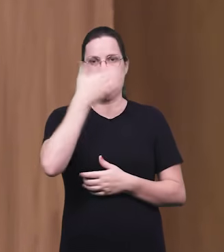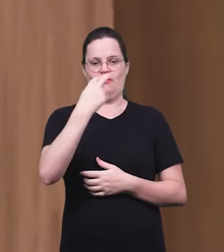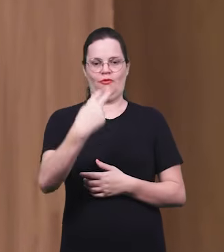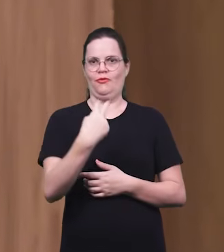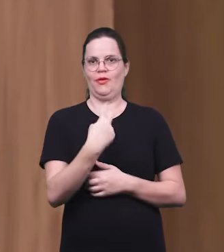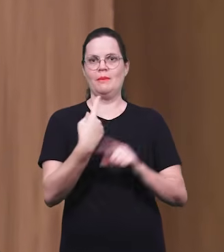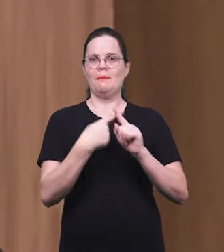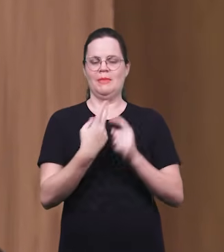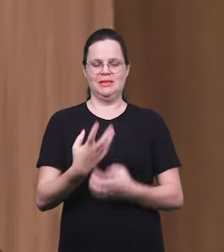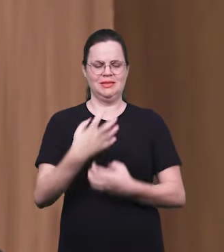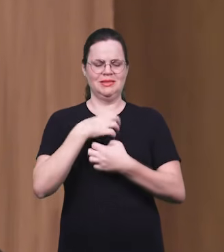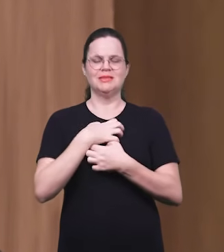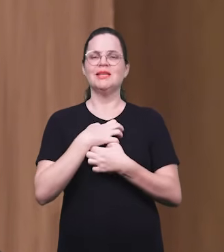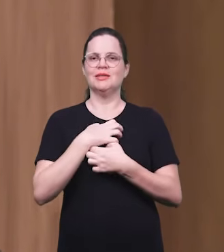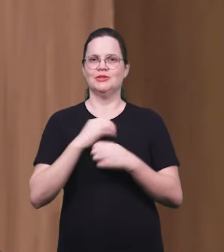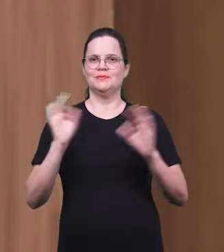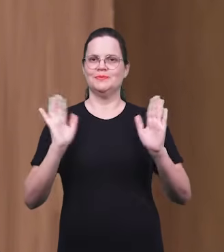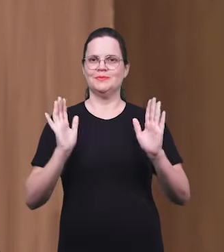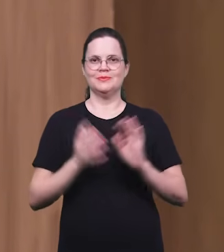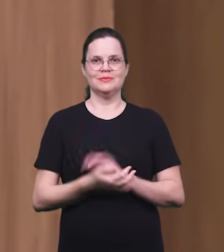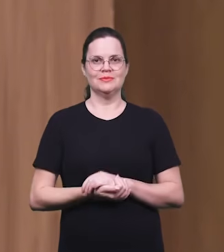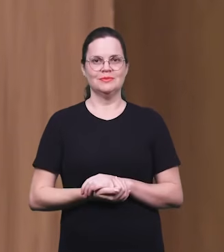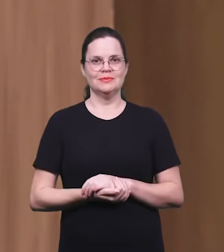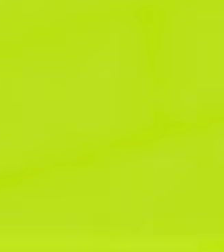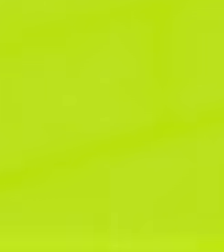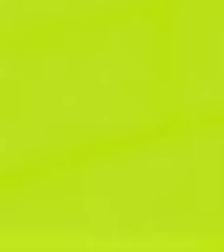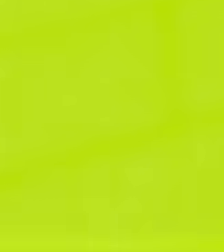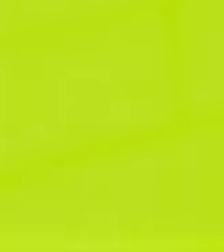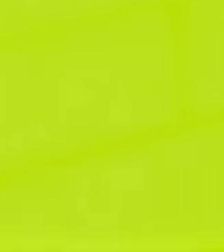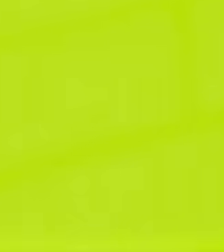vê, mas que todos sentimos. Até lá!